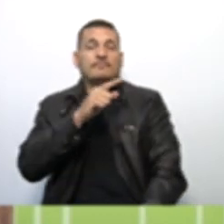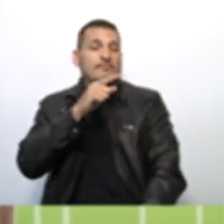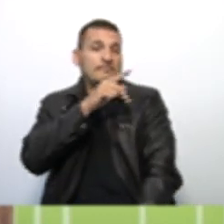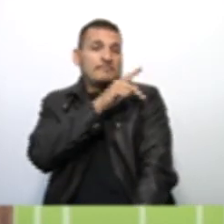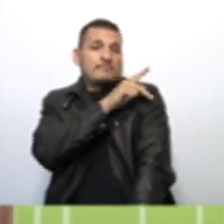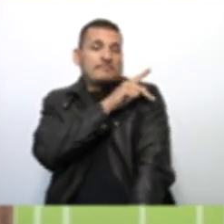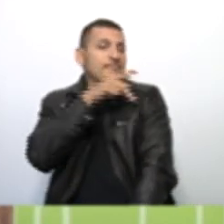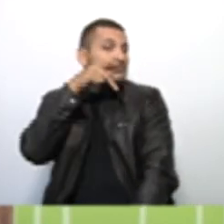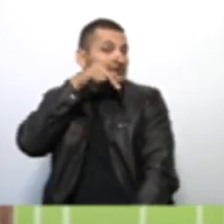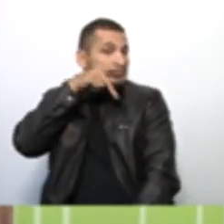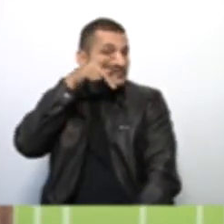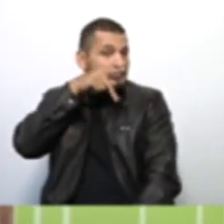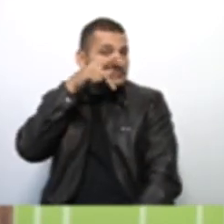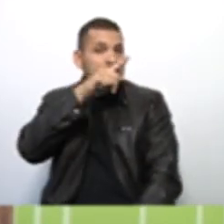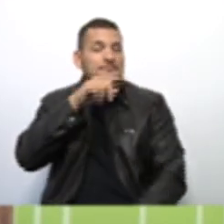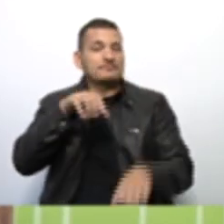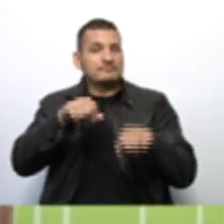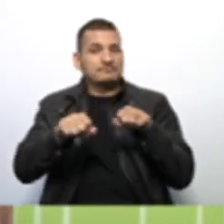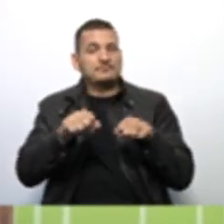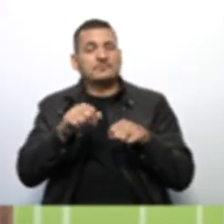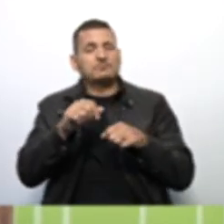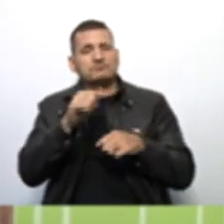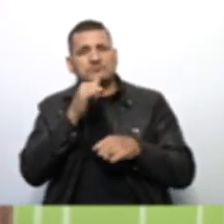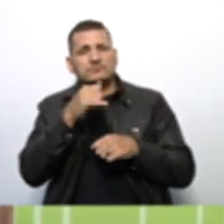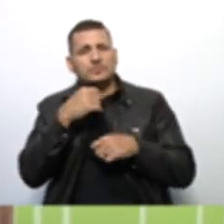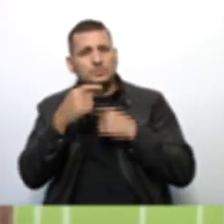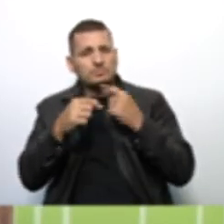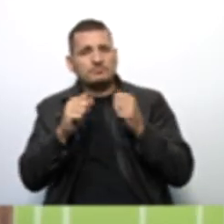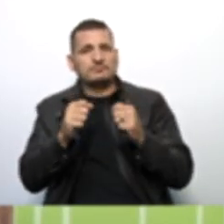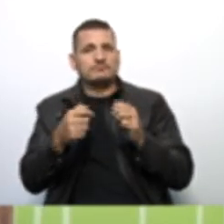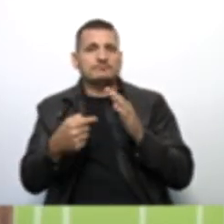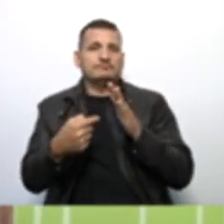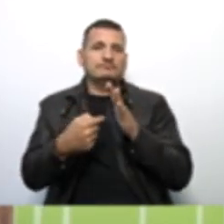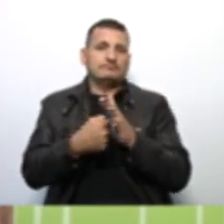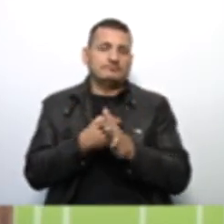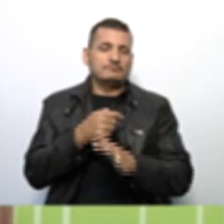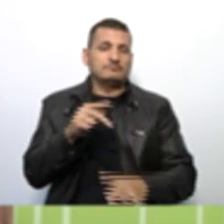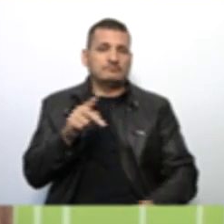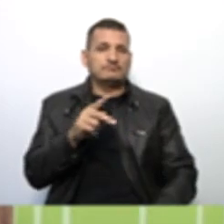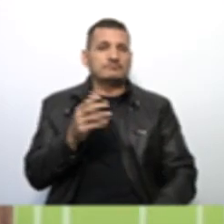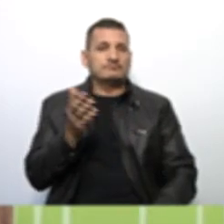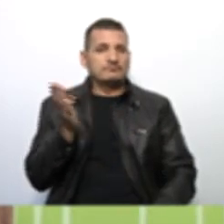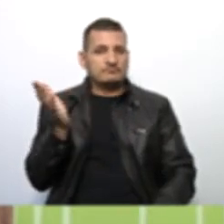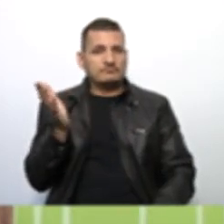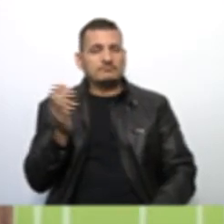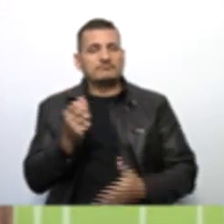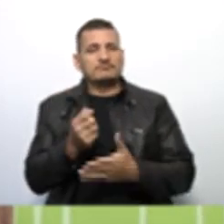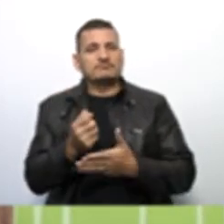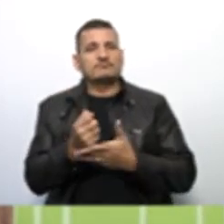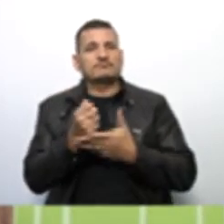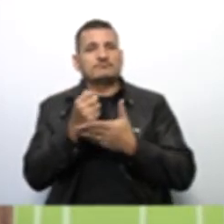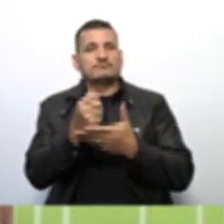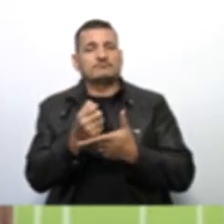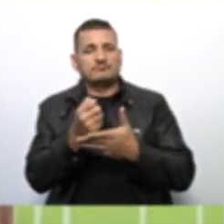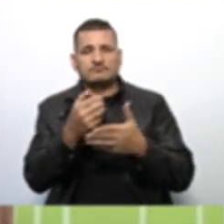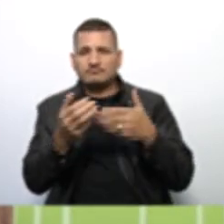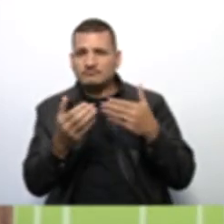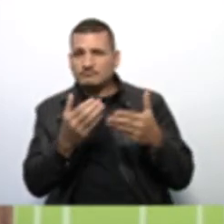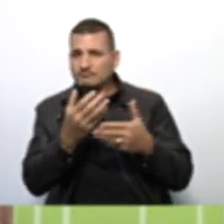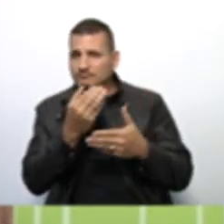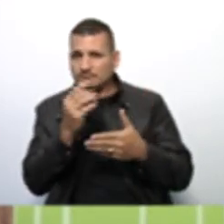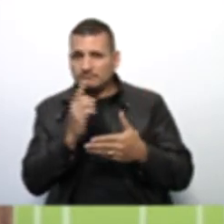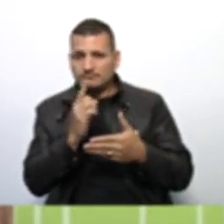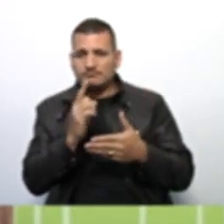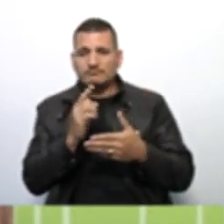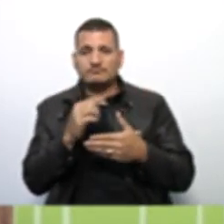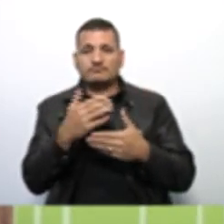e qualquer dúvida, pessoal, é só perguntar, pode perguntar durante a aula, o professor Saulo vai estar auxiliando, qualquer coisinha, não esqueçam, certo? Então vamos para o